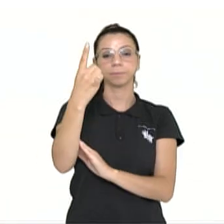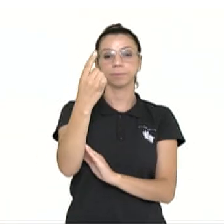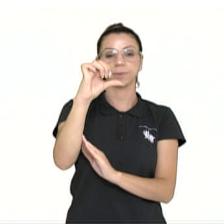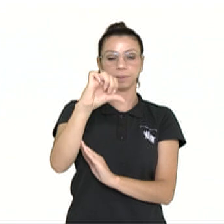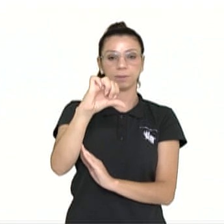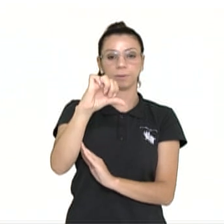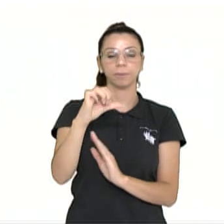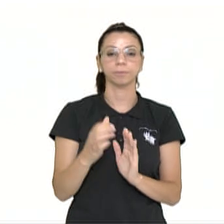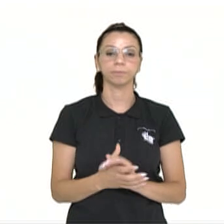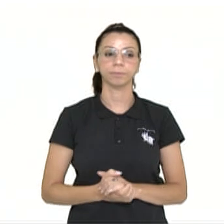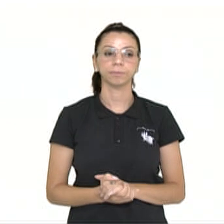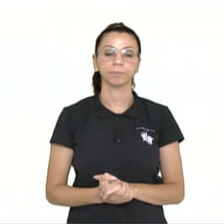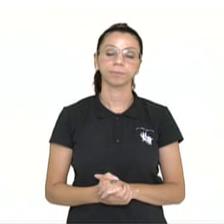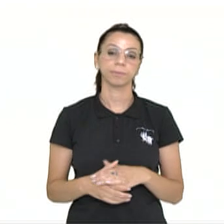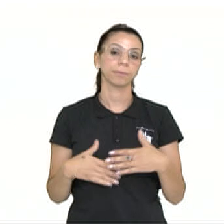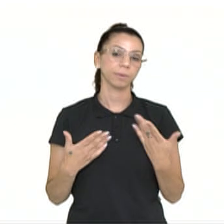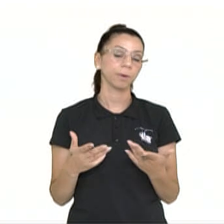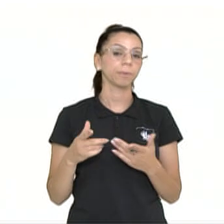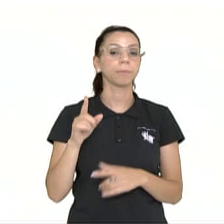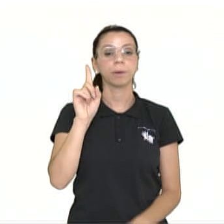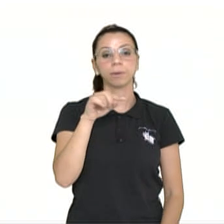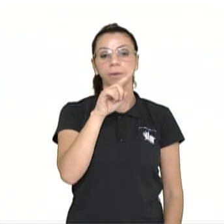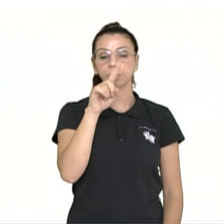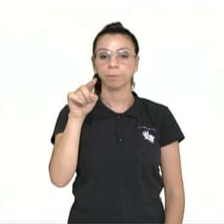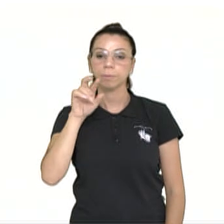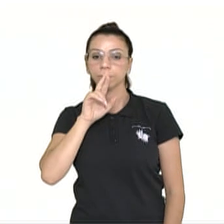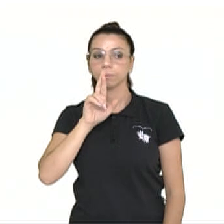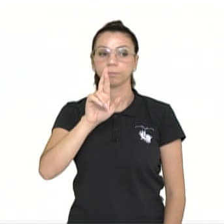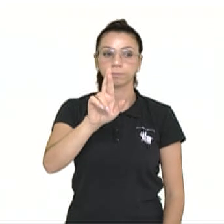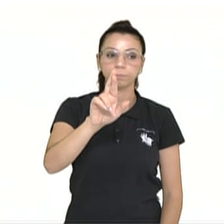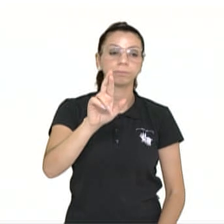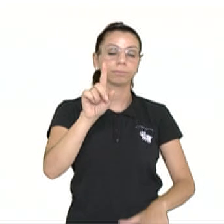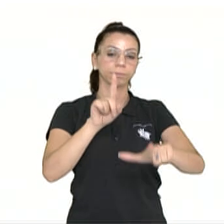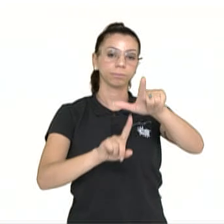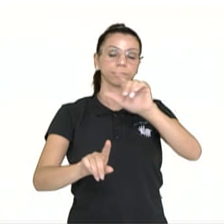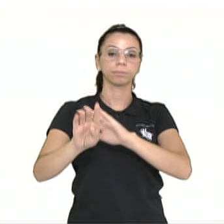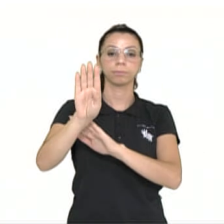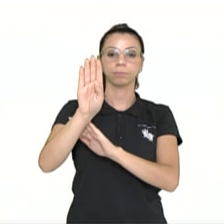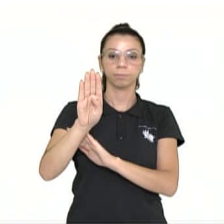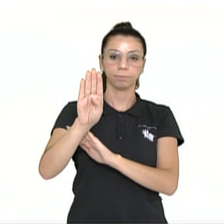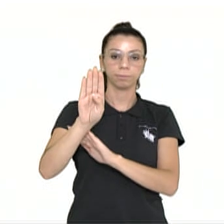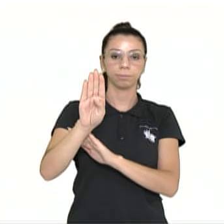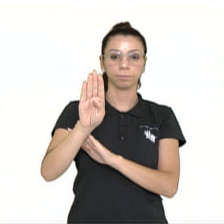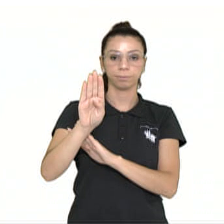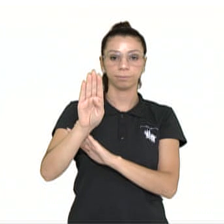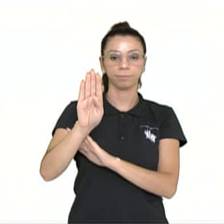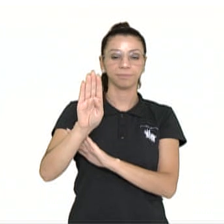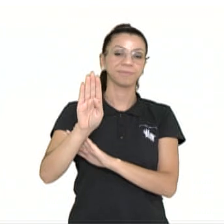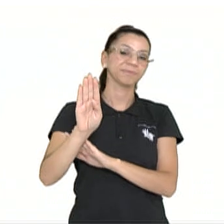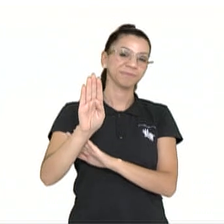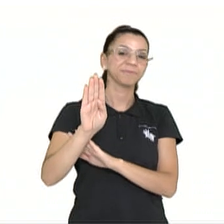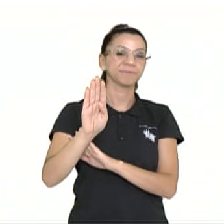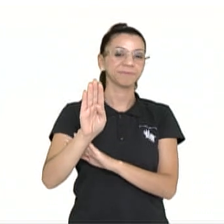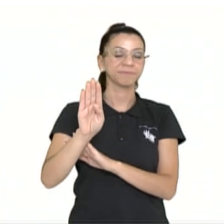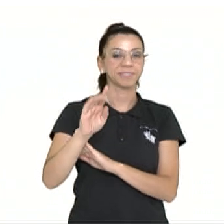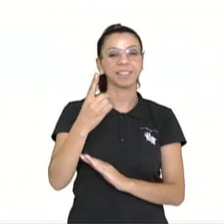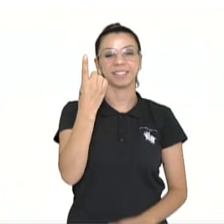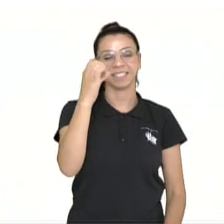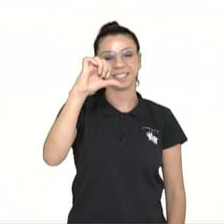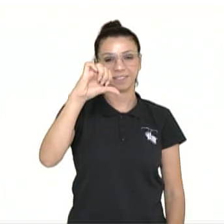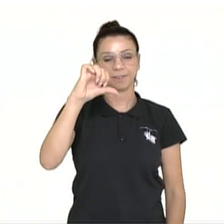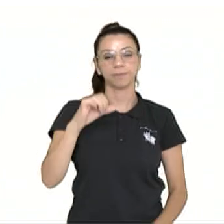o 19. Na hora de marcar a tua alternativa, você vai marcar a alternativa B, que indica lá o